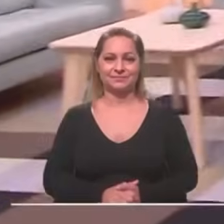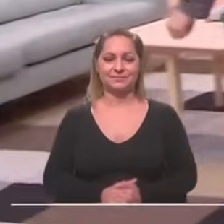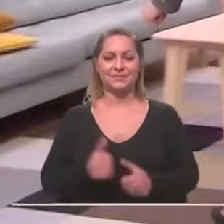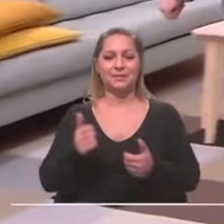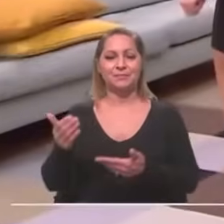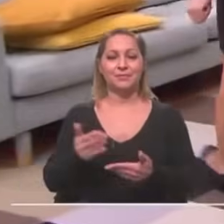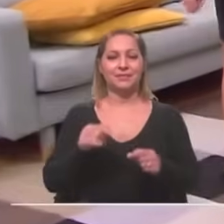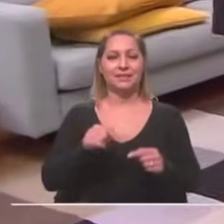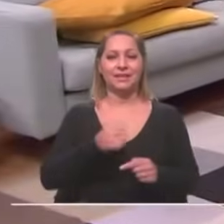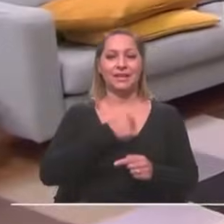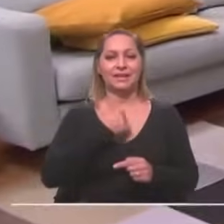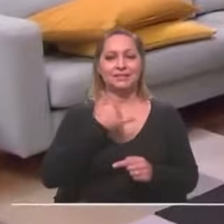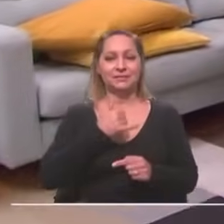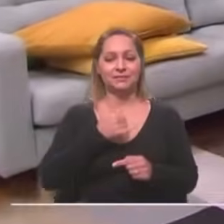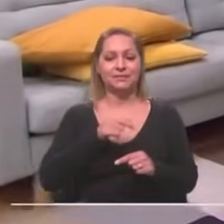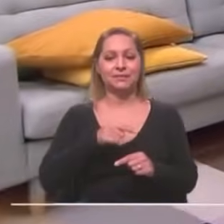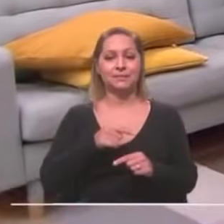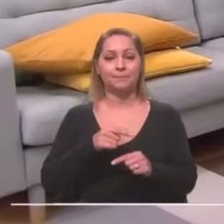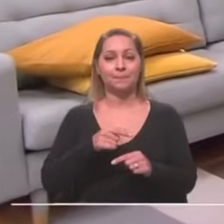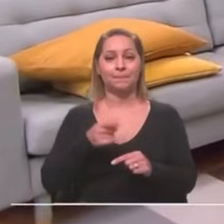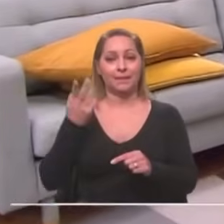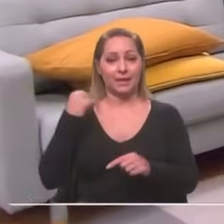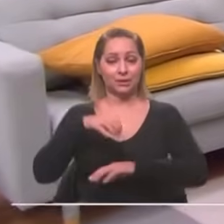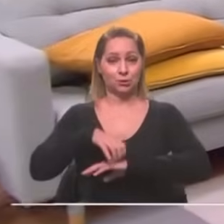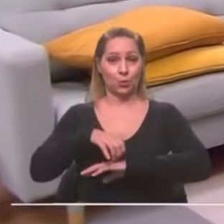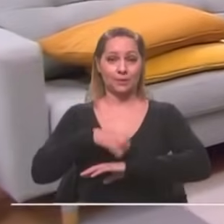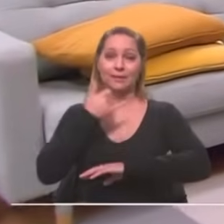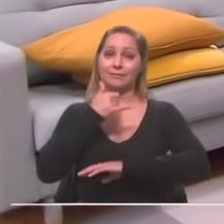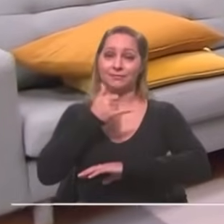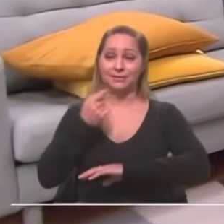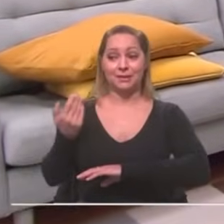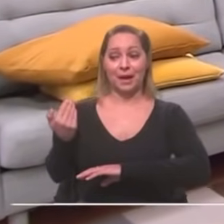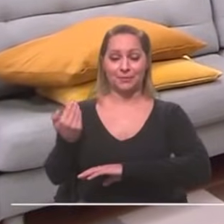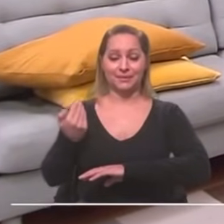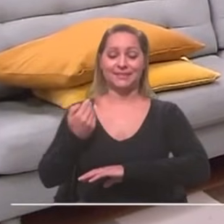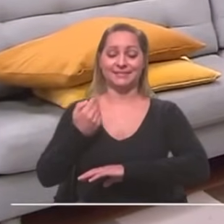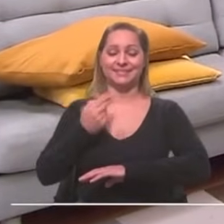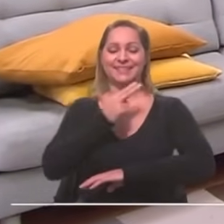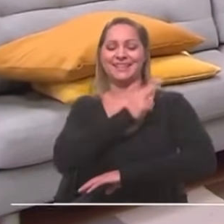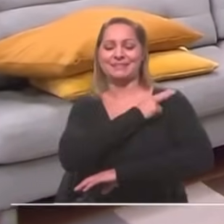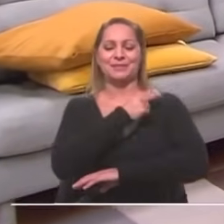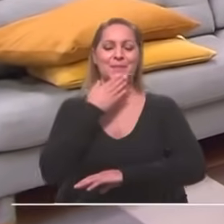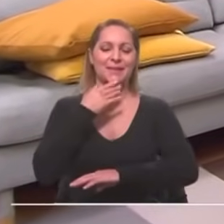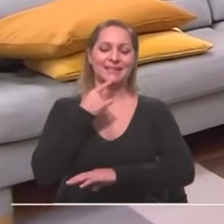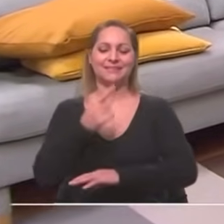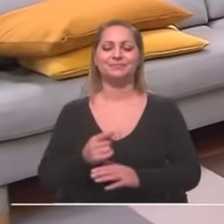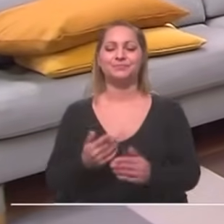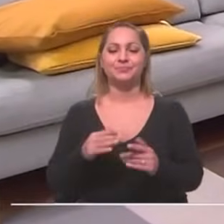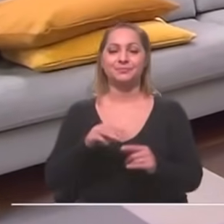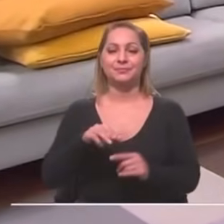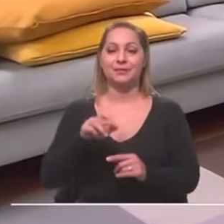Casa Feliz. Obrigada. Que, por momentos, já foi quartel feliz também, como disse Capitão Branco. O Capitão Branco. Ora bem,